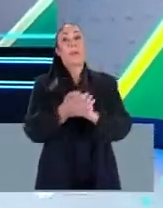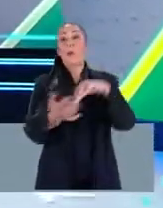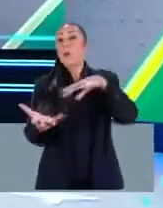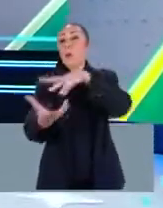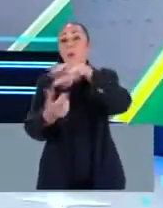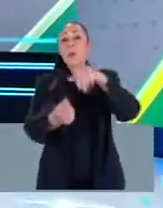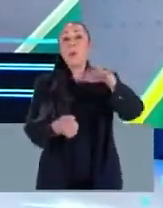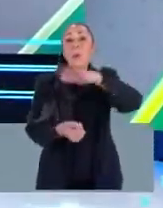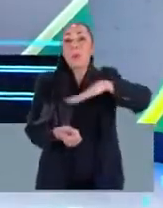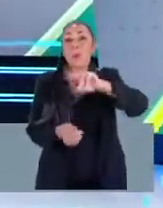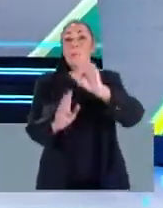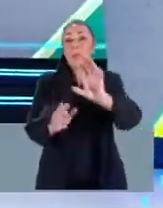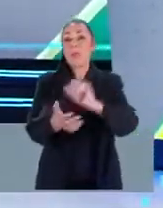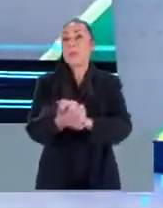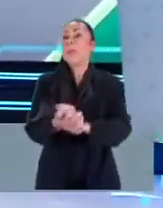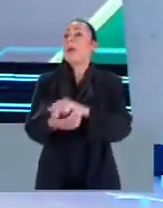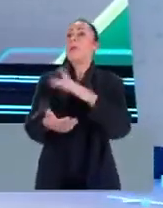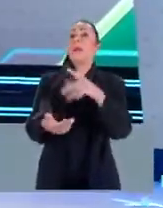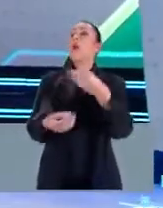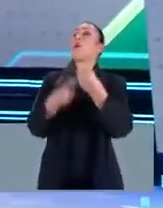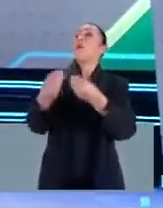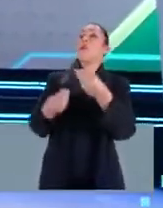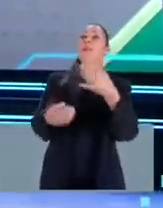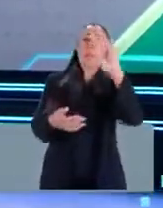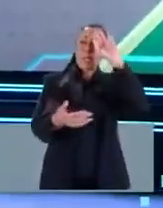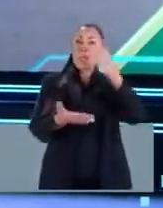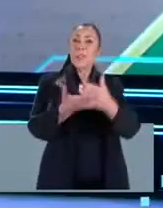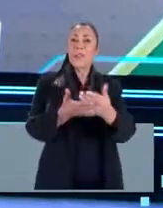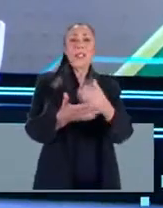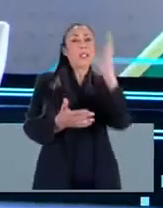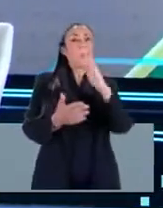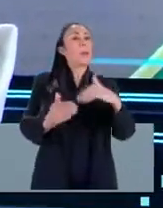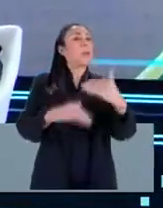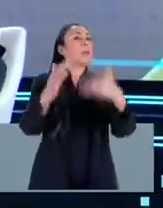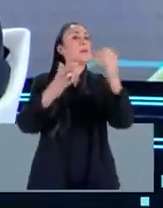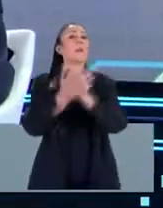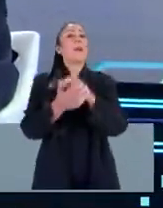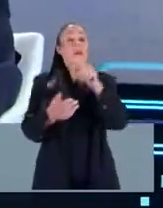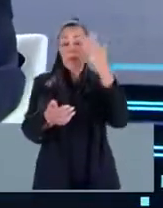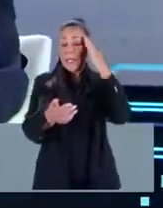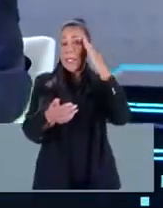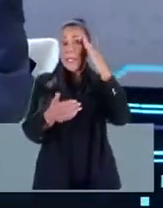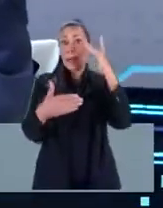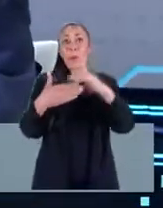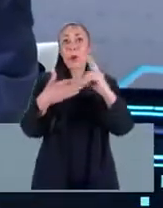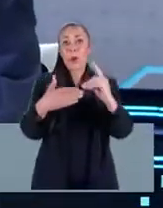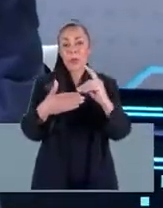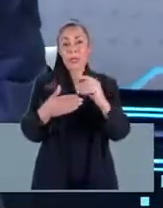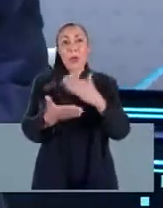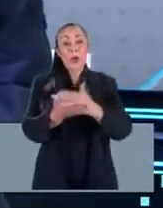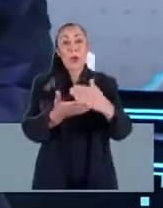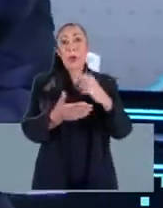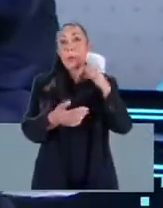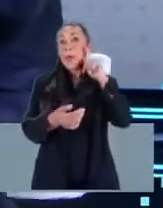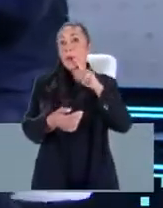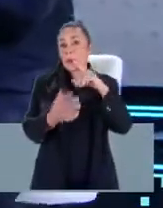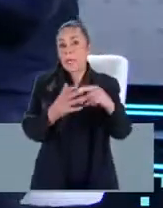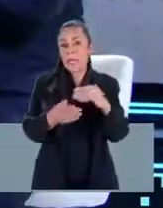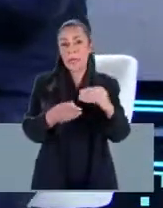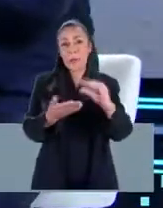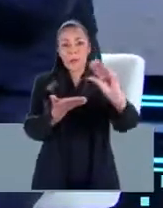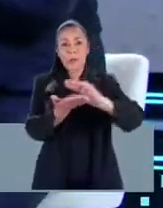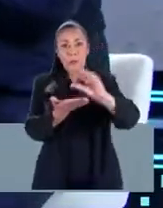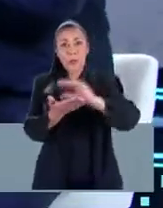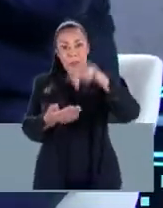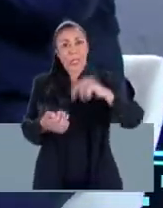que você acha como é que você acha que o Brasil se desenvolveu? Você sabe quanto dinheiro os americanos colocaram aqui no começo do século passado, a Inglaterra,